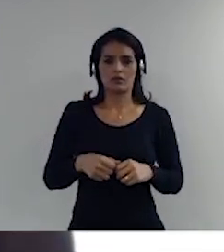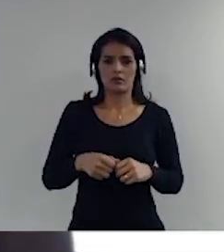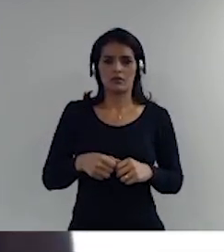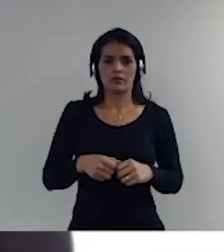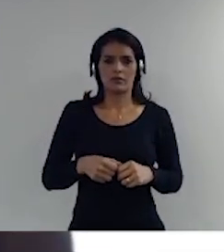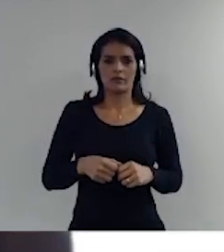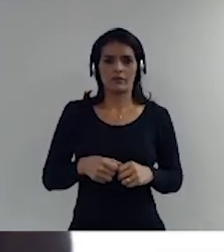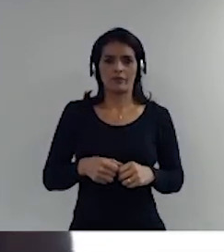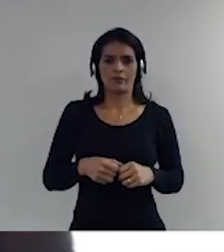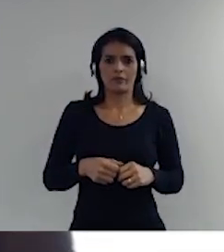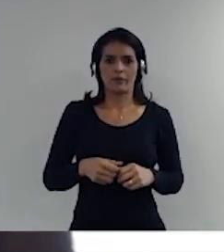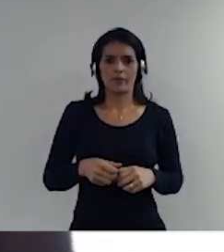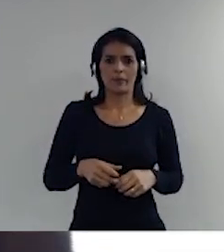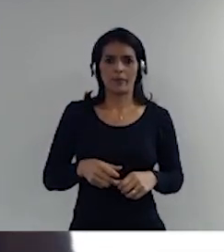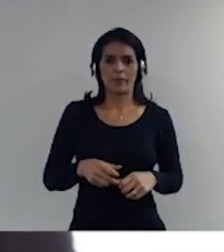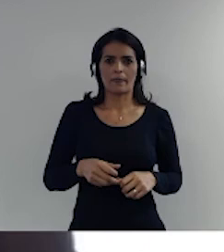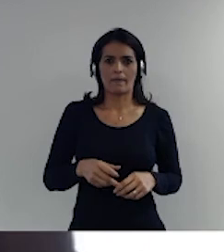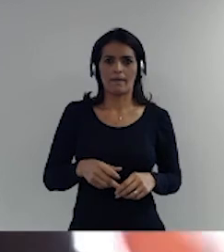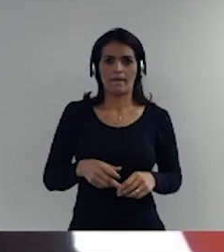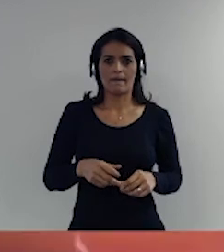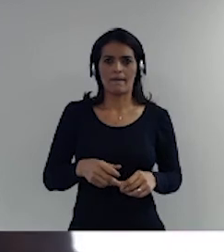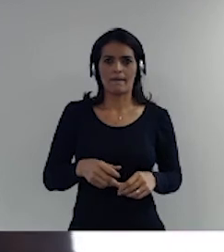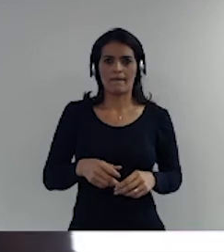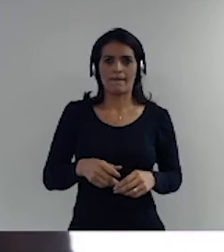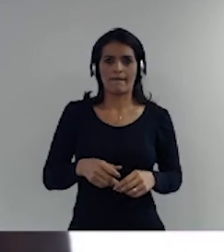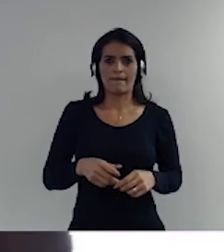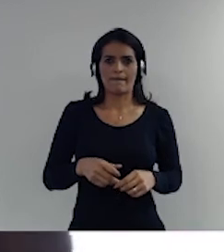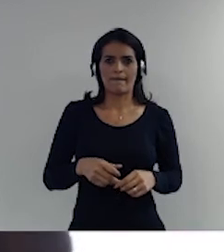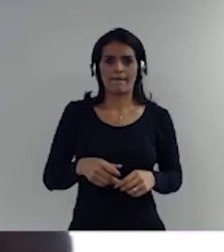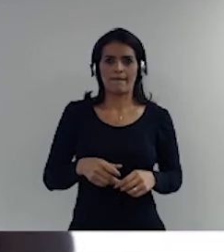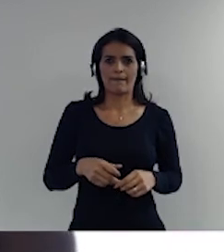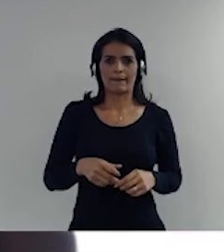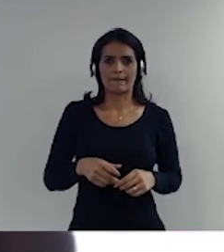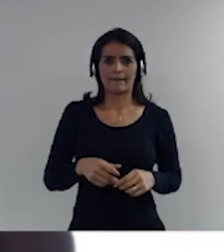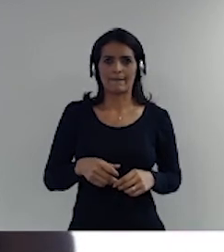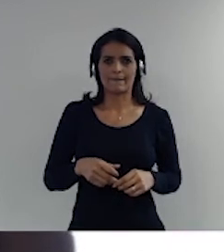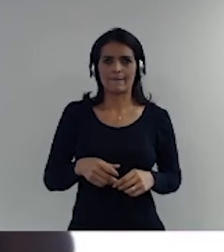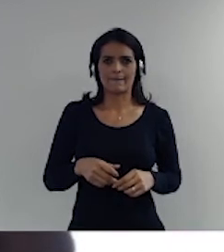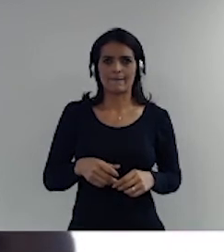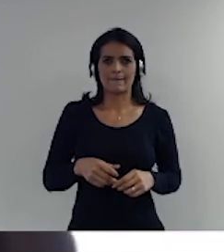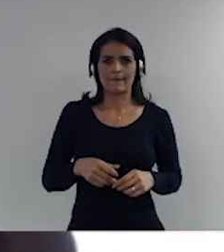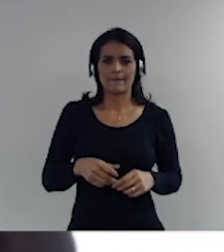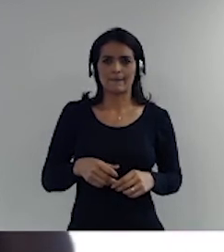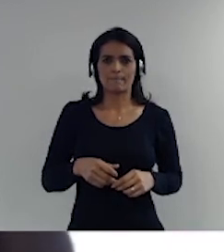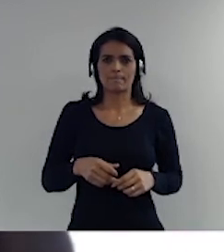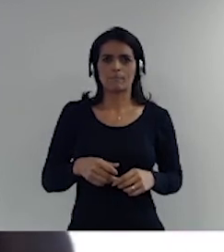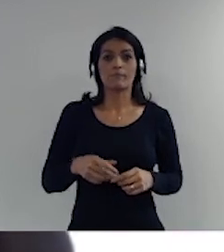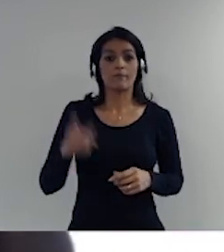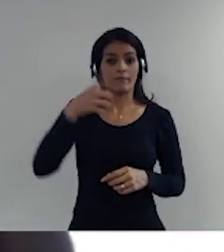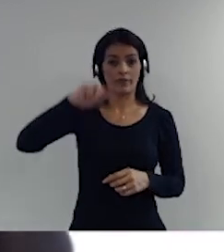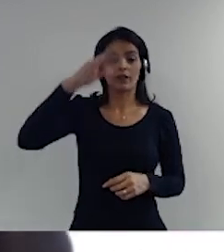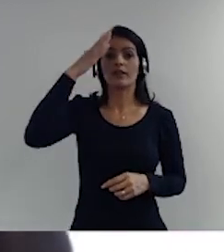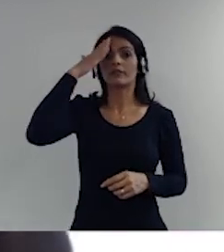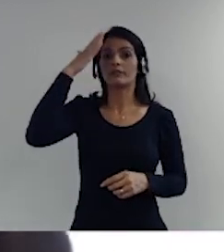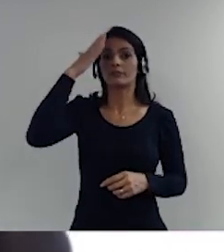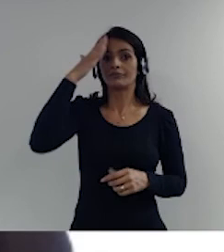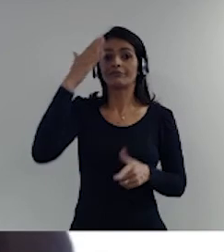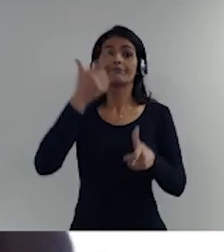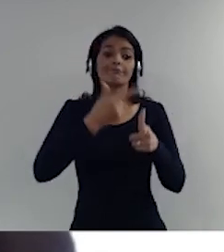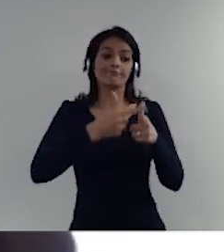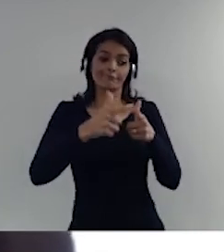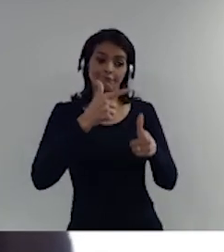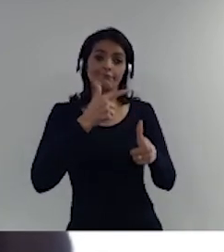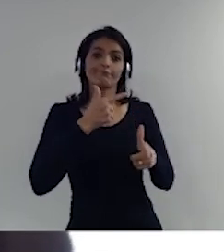sob a forma de produção normativa. Acho que aqui o caso, como todos sabem, é uma crise